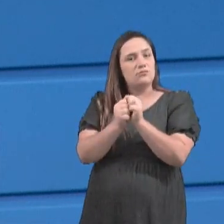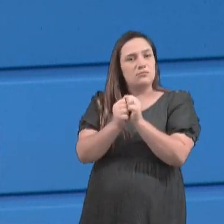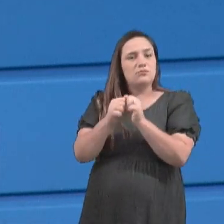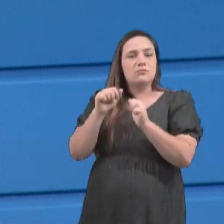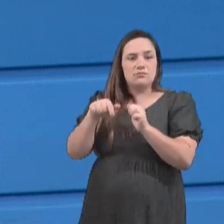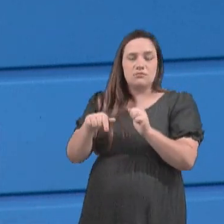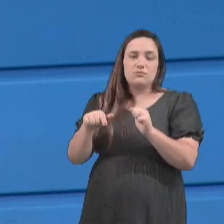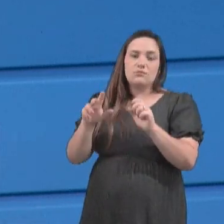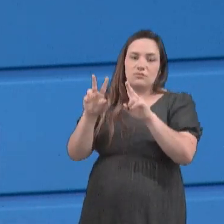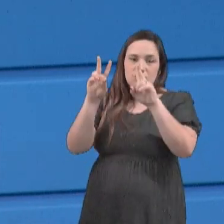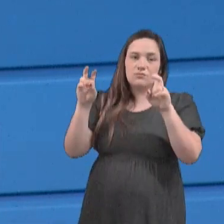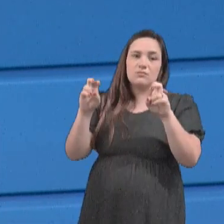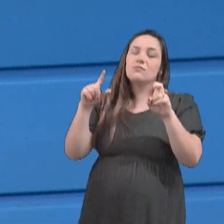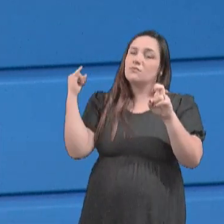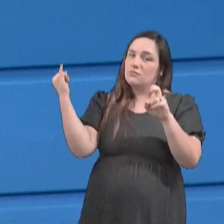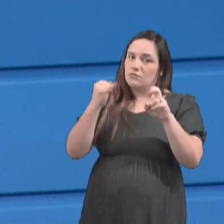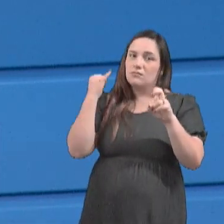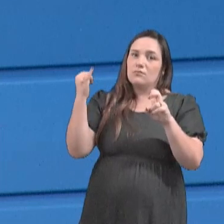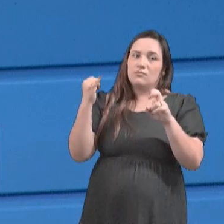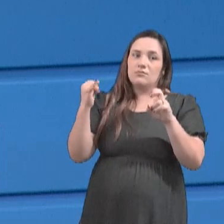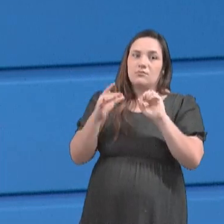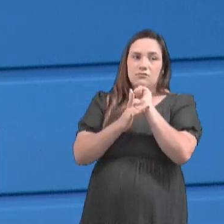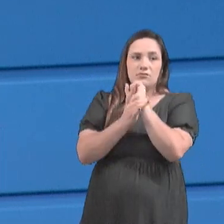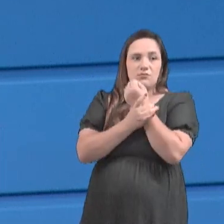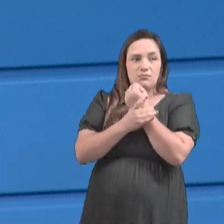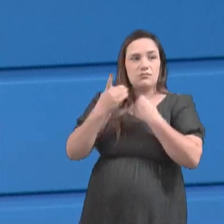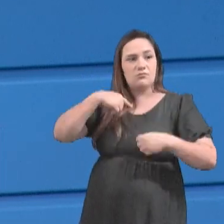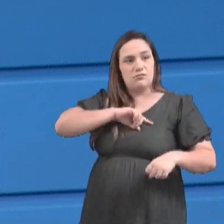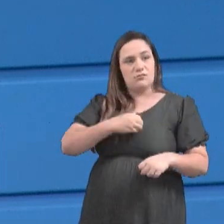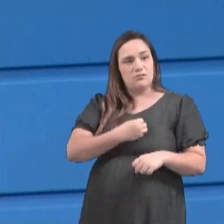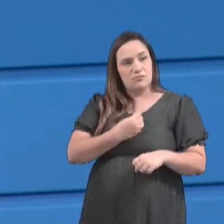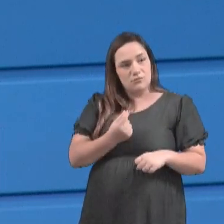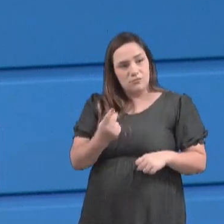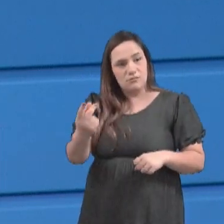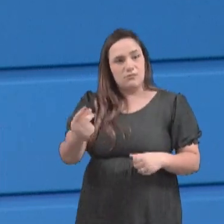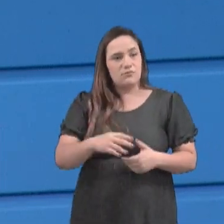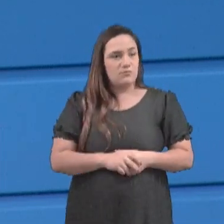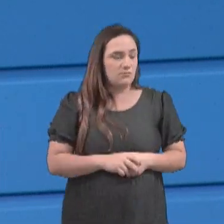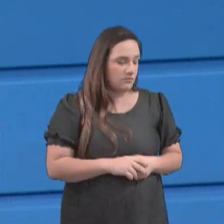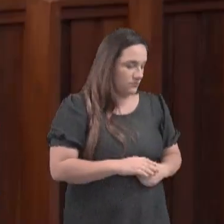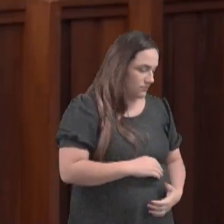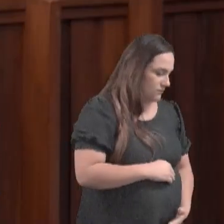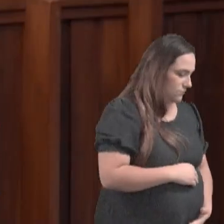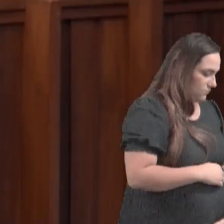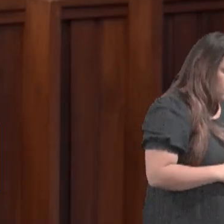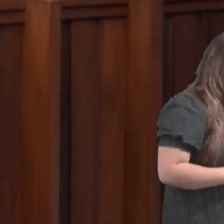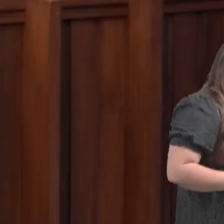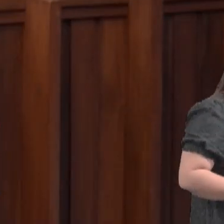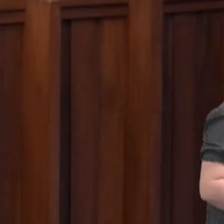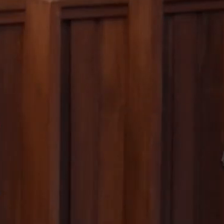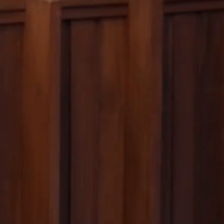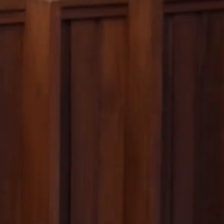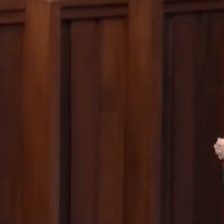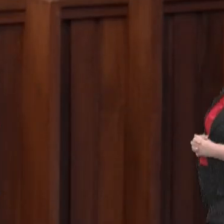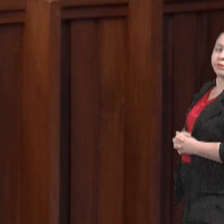parte dessa luta, que ela é fundamental para garantir a nossa existência. Obrigada. Deputado, com toda a honra, governador